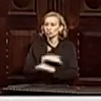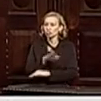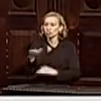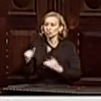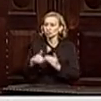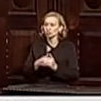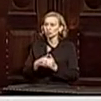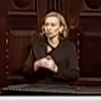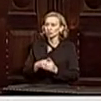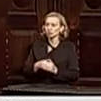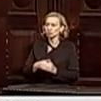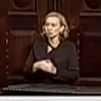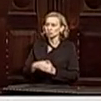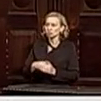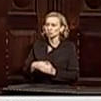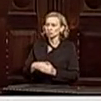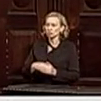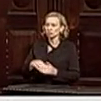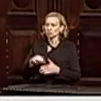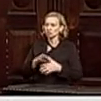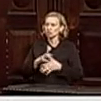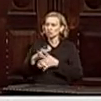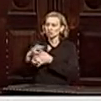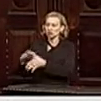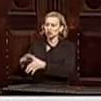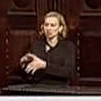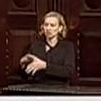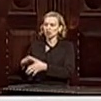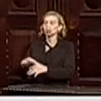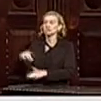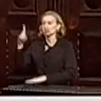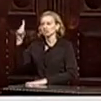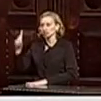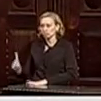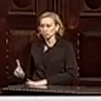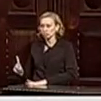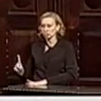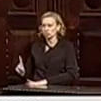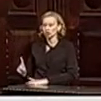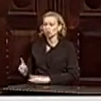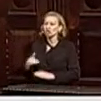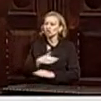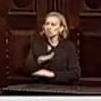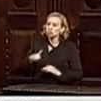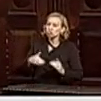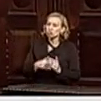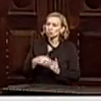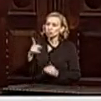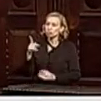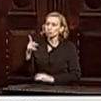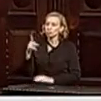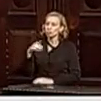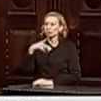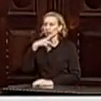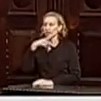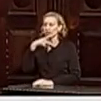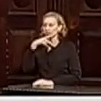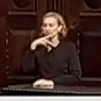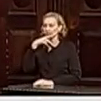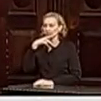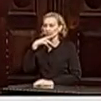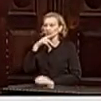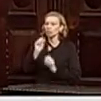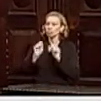lideranças partidárias e a presidência da Casa e a mesa diretora, para que os parlamentares da Assembleia Legislativa